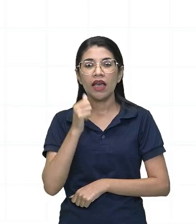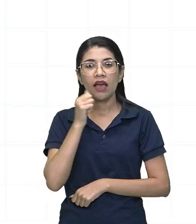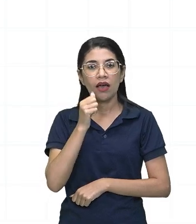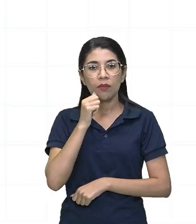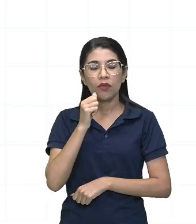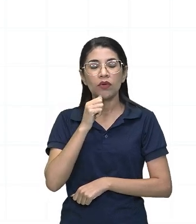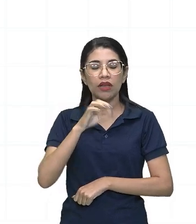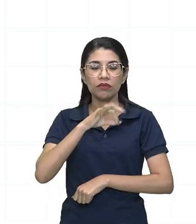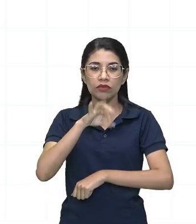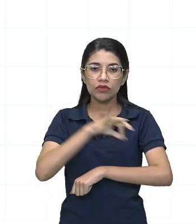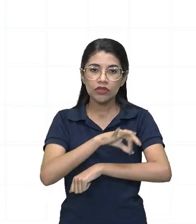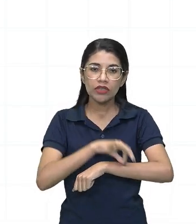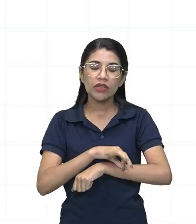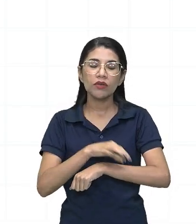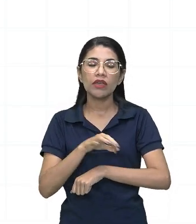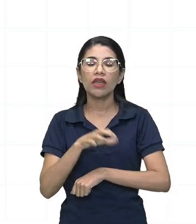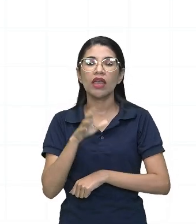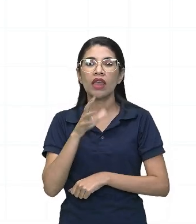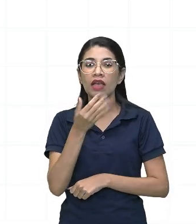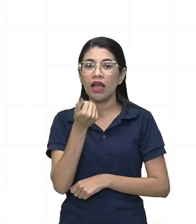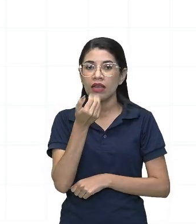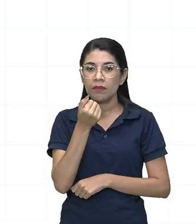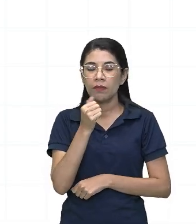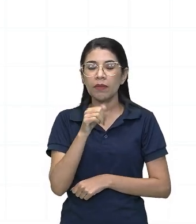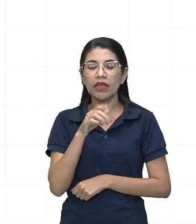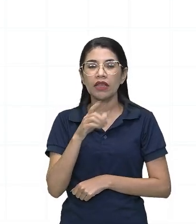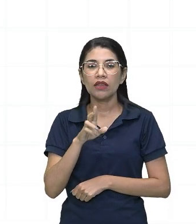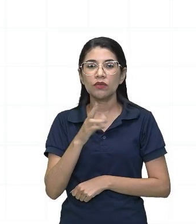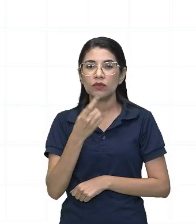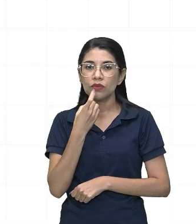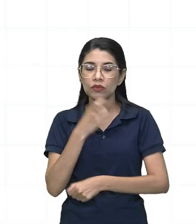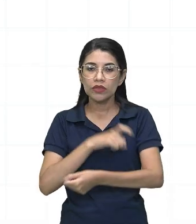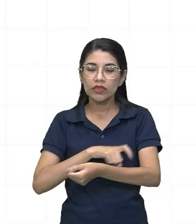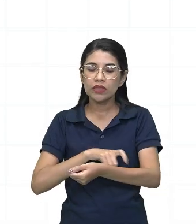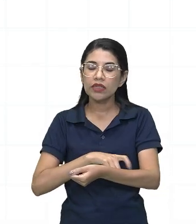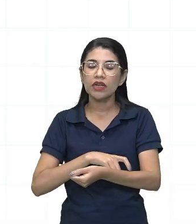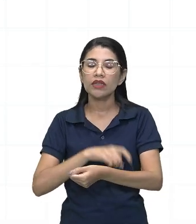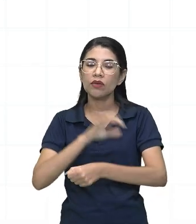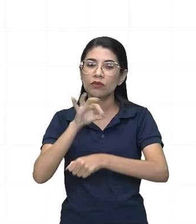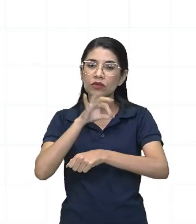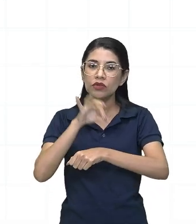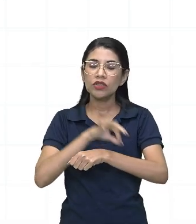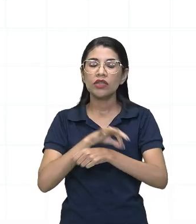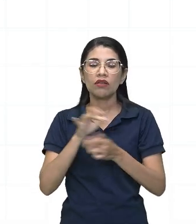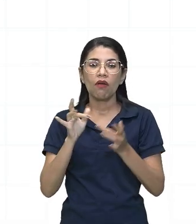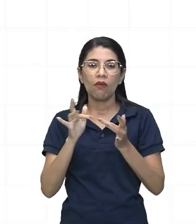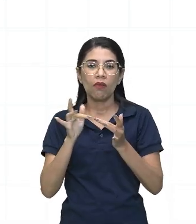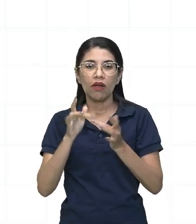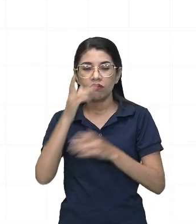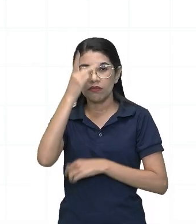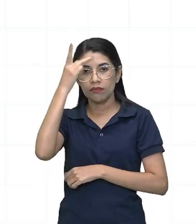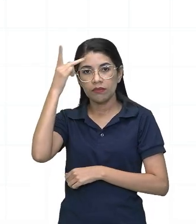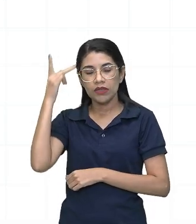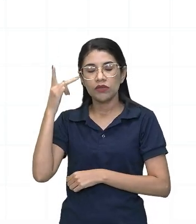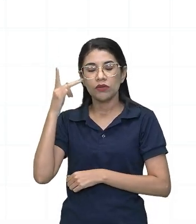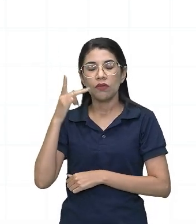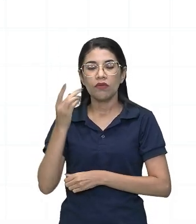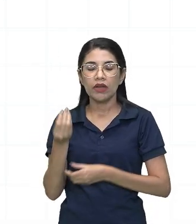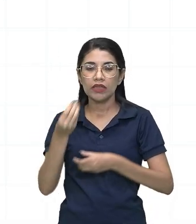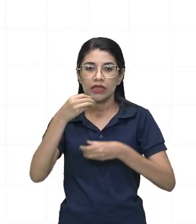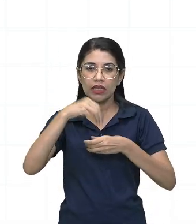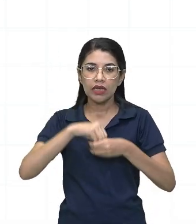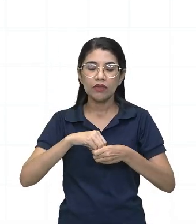seja, a fêmea que se alimenta de sangue. Esse mosquito, ele vai infectar a pessoa, ele vai colocar o protozoário dentro